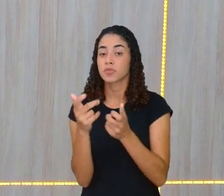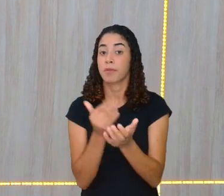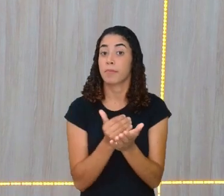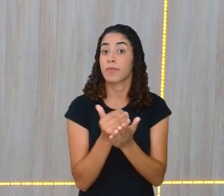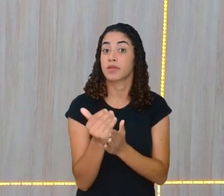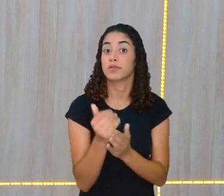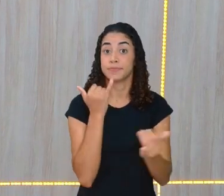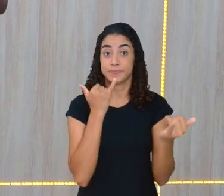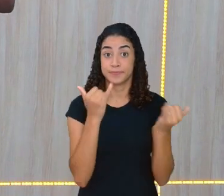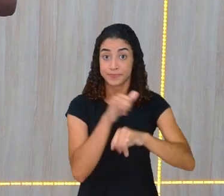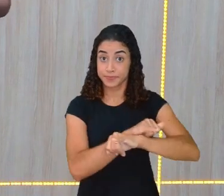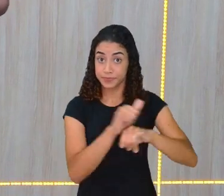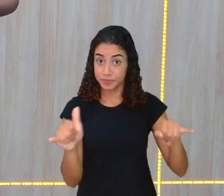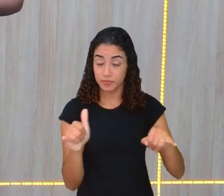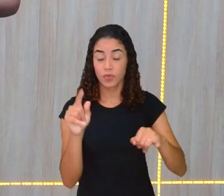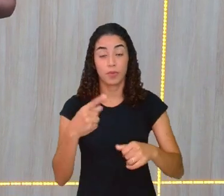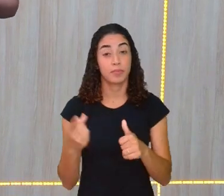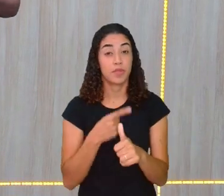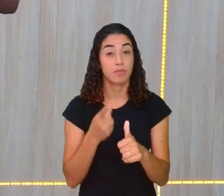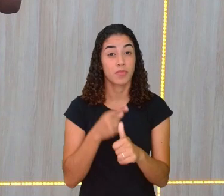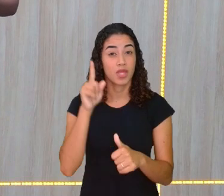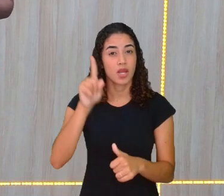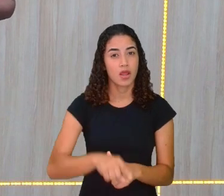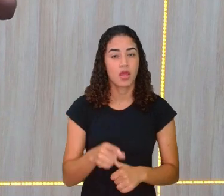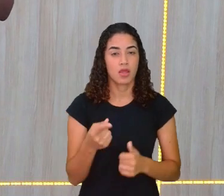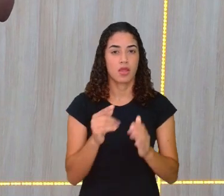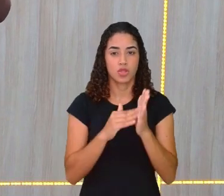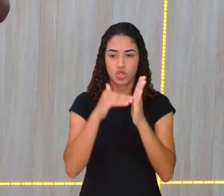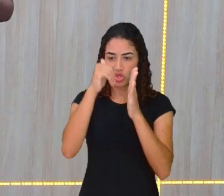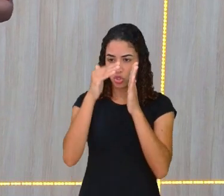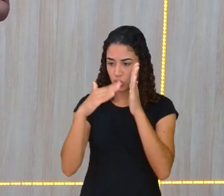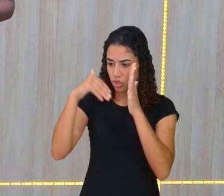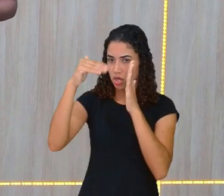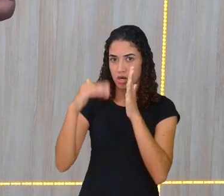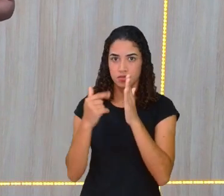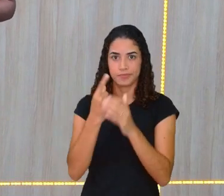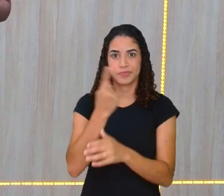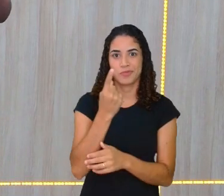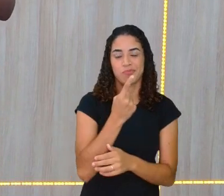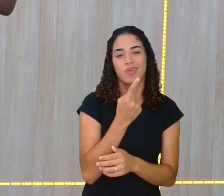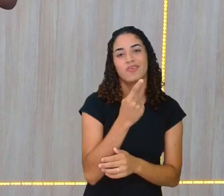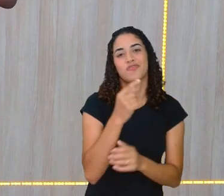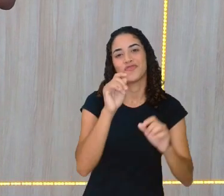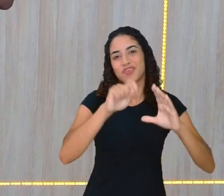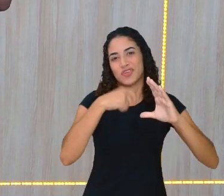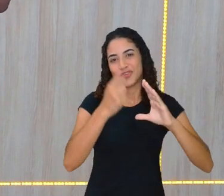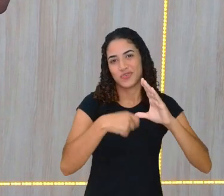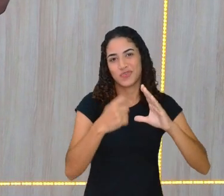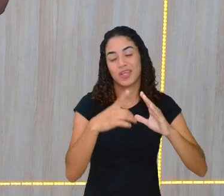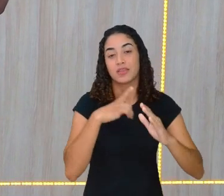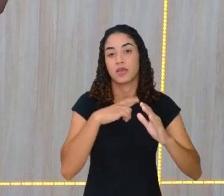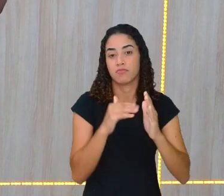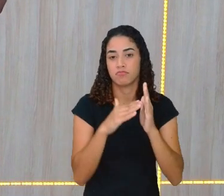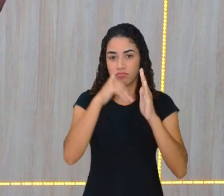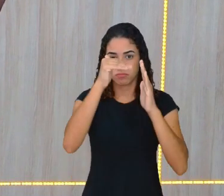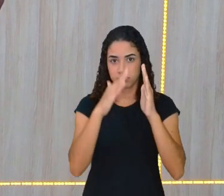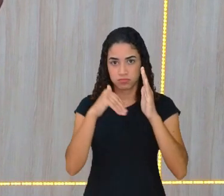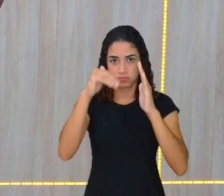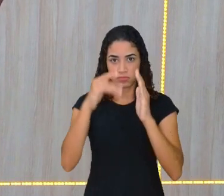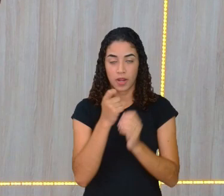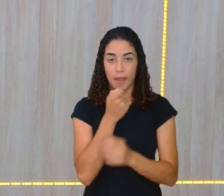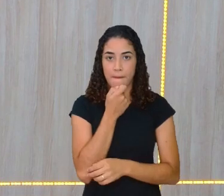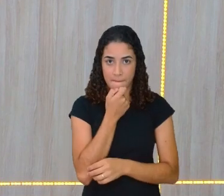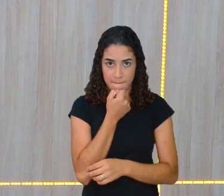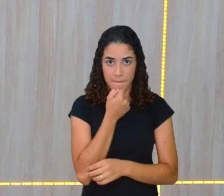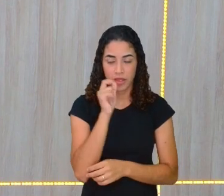partir dessa notícia. A primeira delas é a entonação que aquele primeiro vídeo mostrou pra gente. Então a gente tem a entonação do